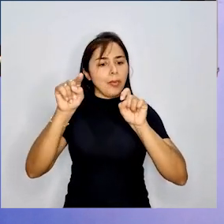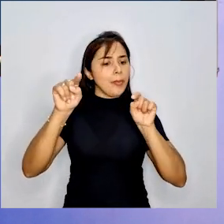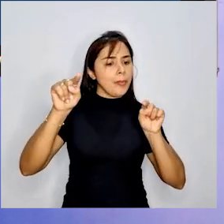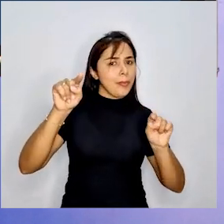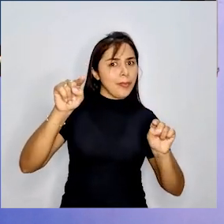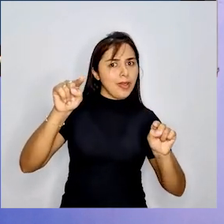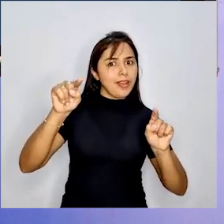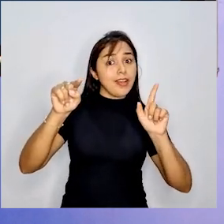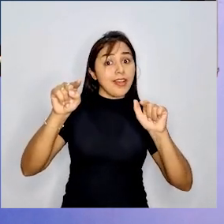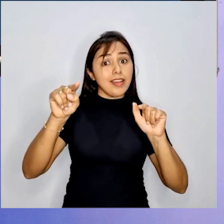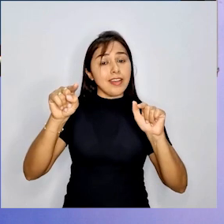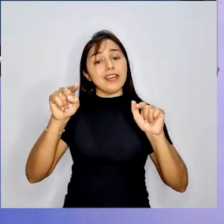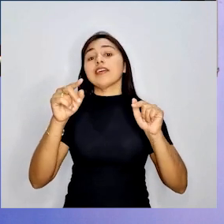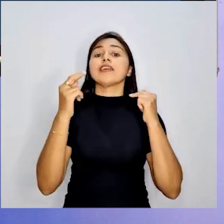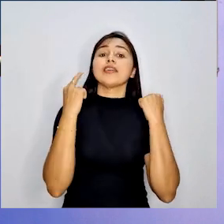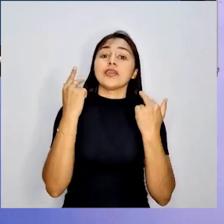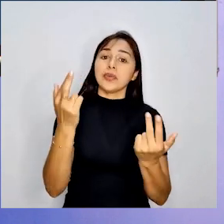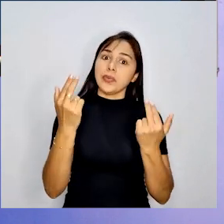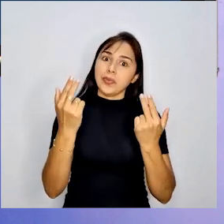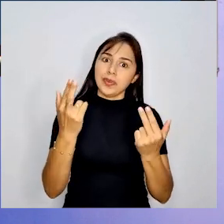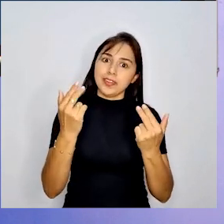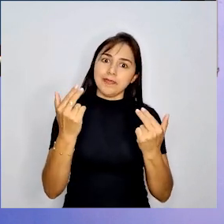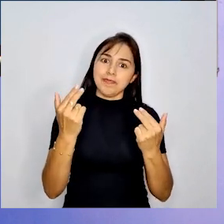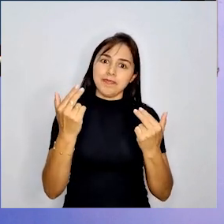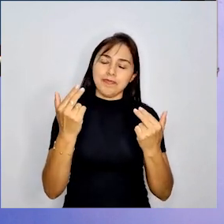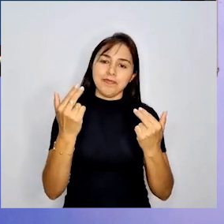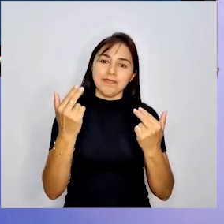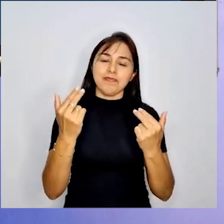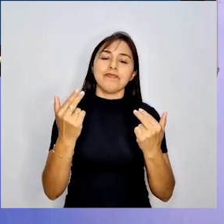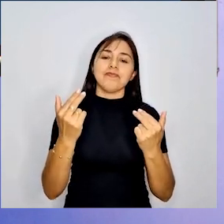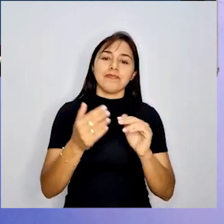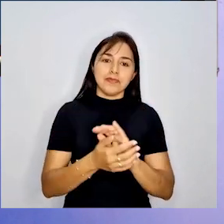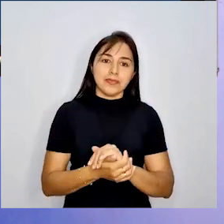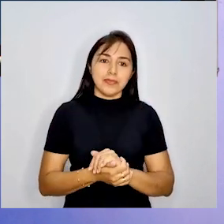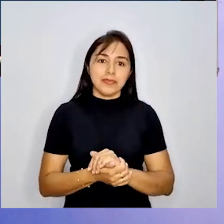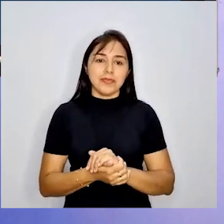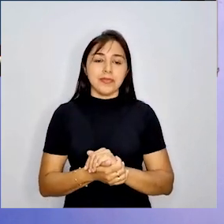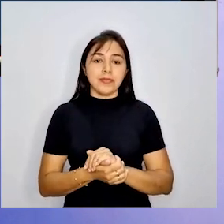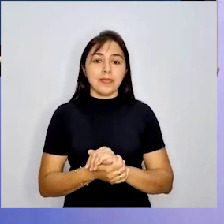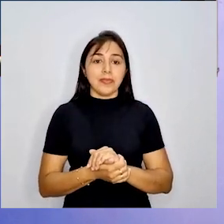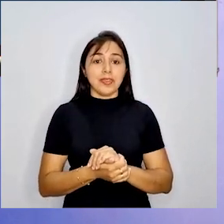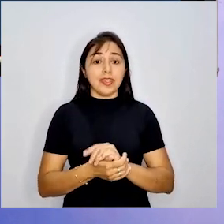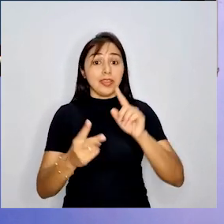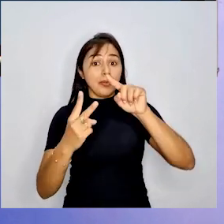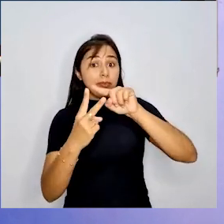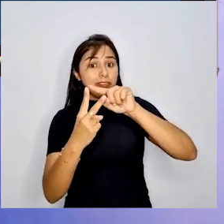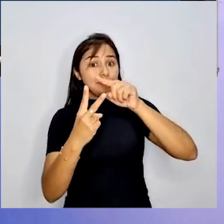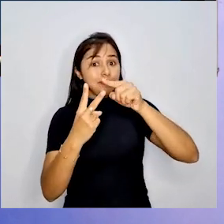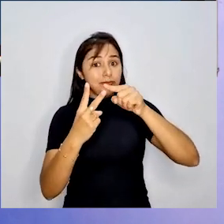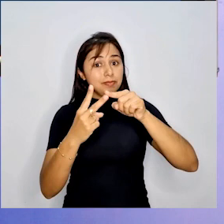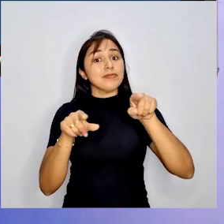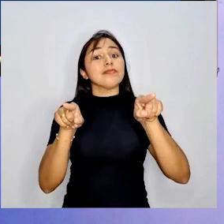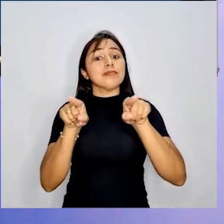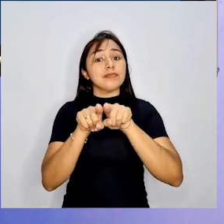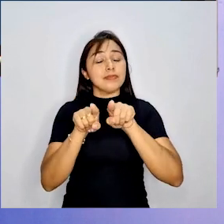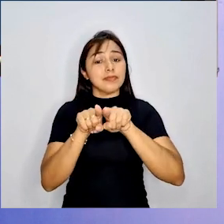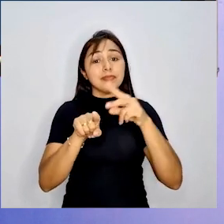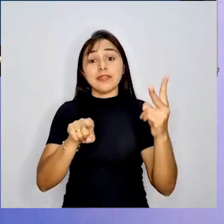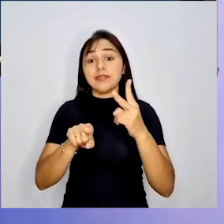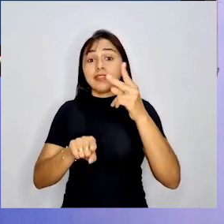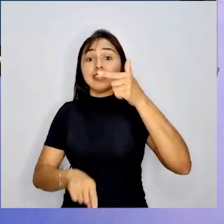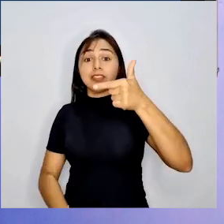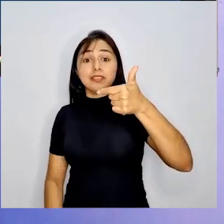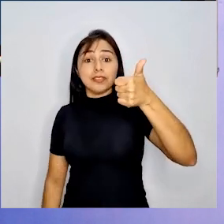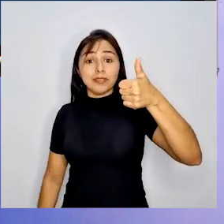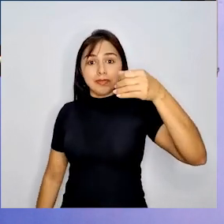eles são ângulos correspondentes, não é isso? Então, eu sei que esse ângulo todo, ele vale também